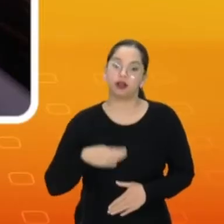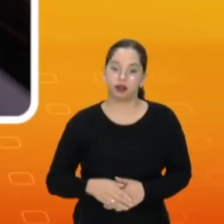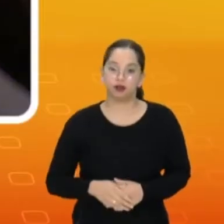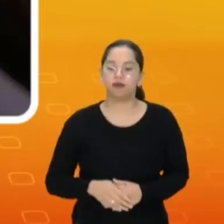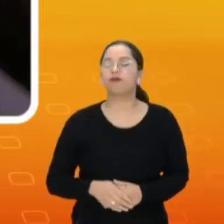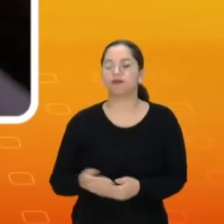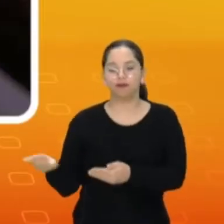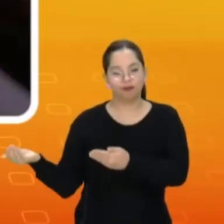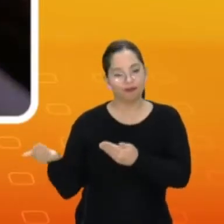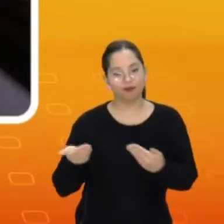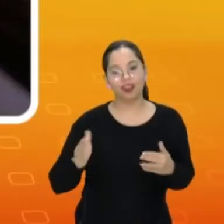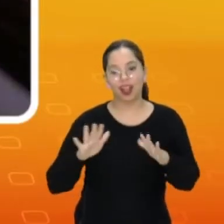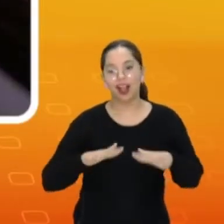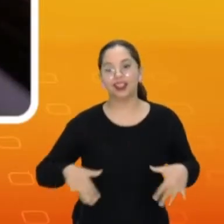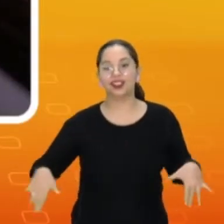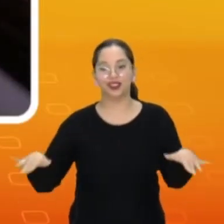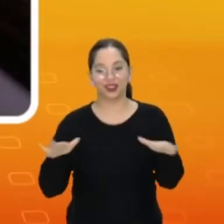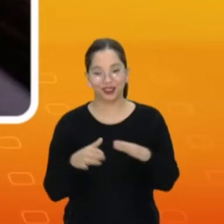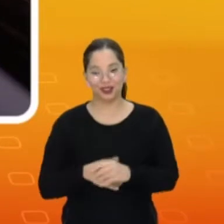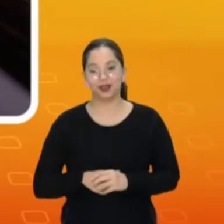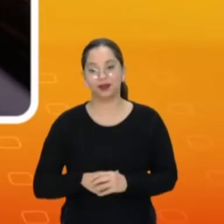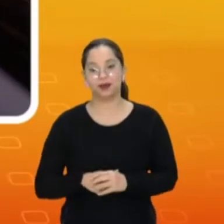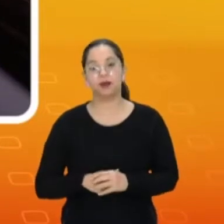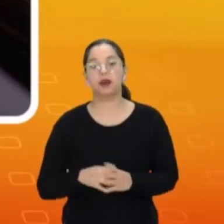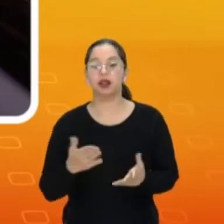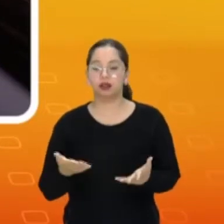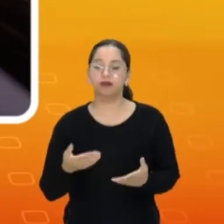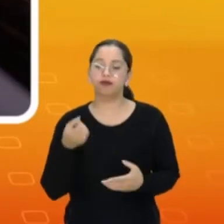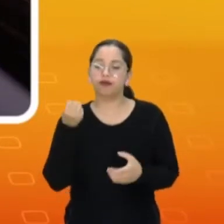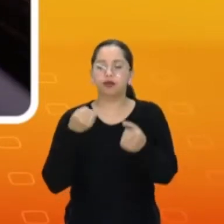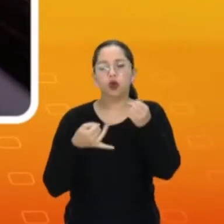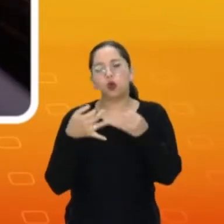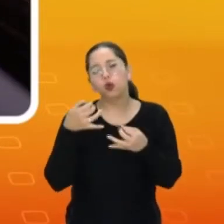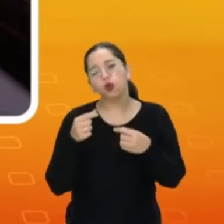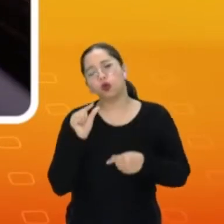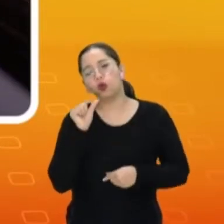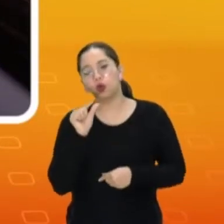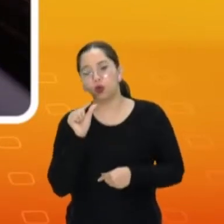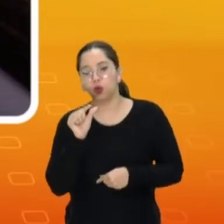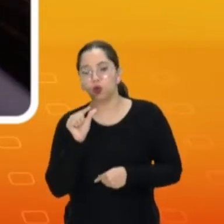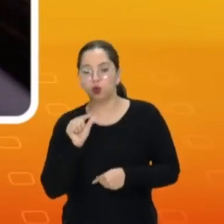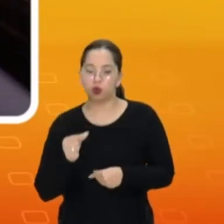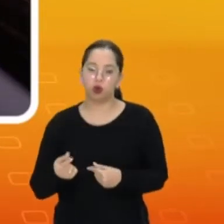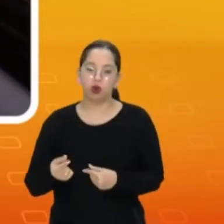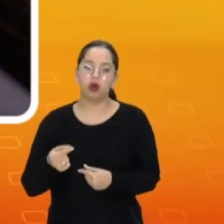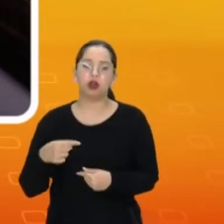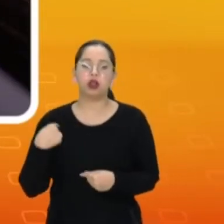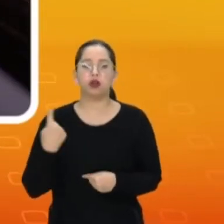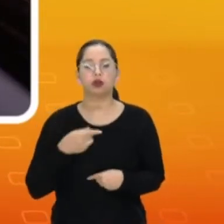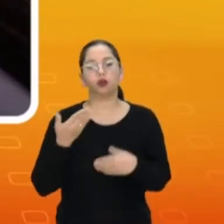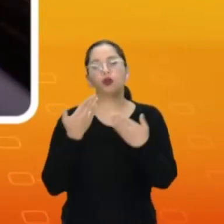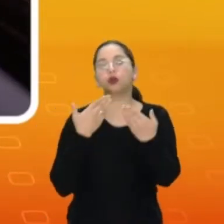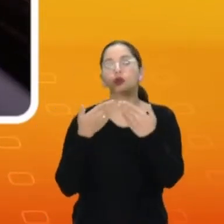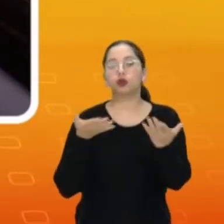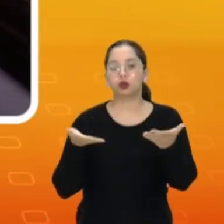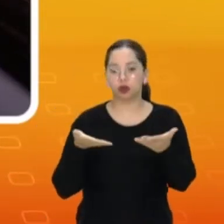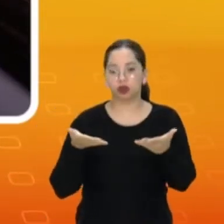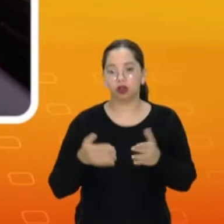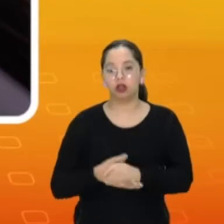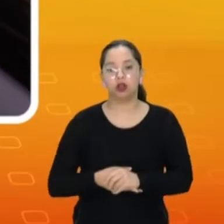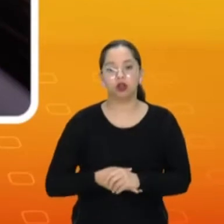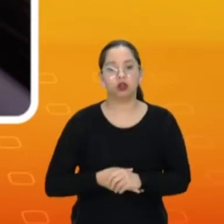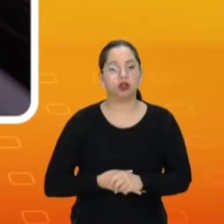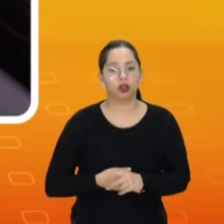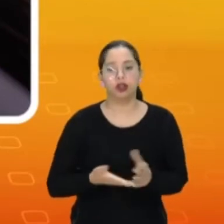e contextualizando um pouco aqui que a gente fala hoje tá assim nos últimos 18 meses está